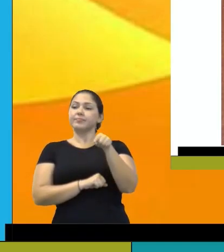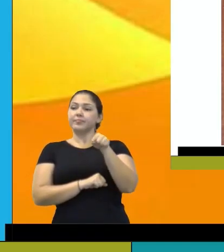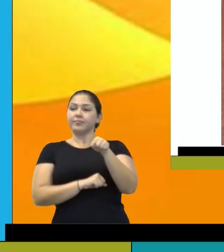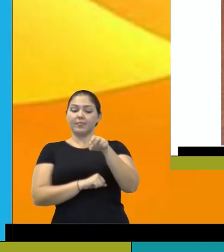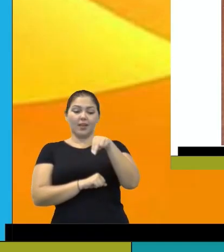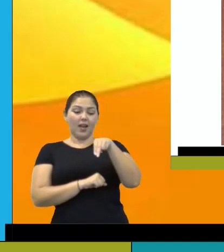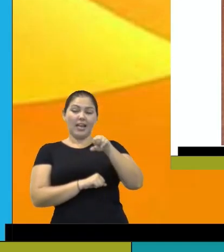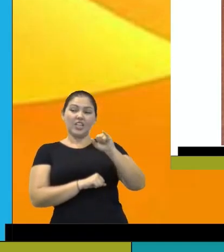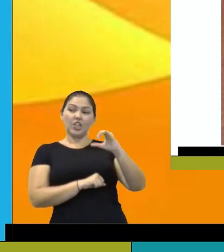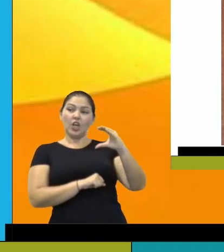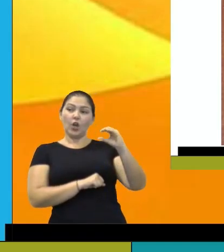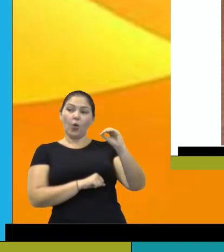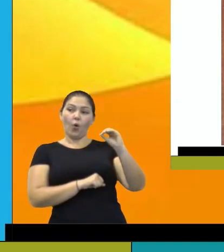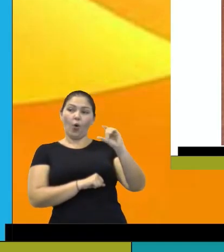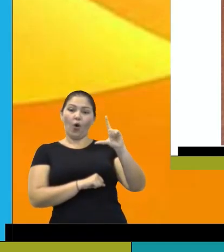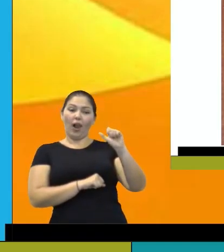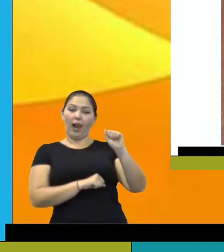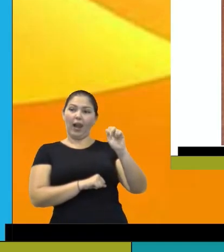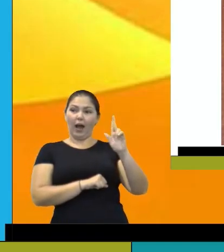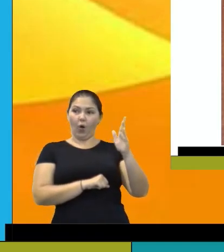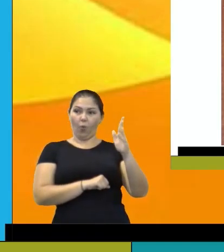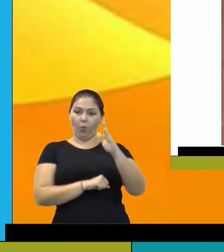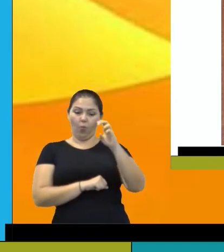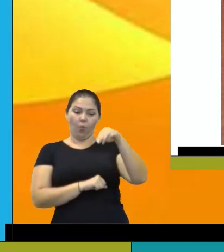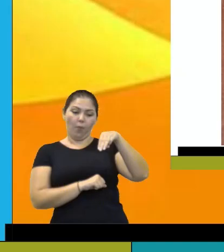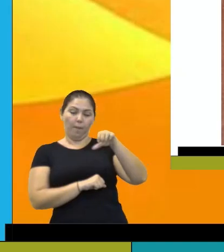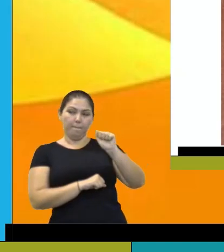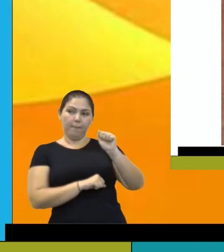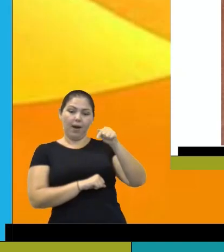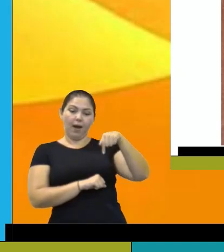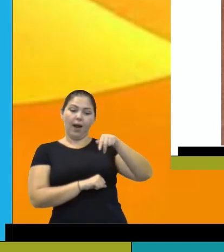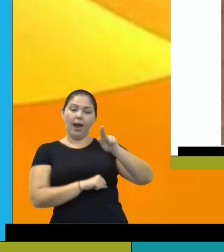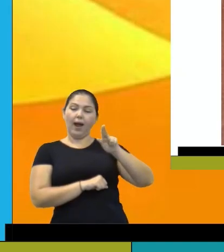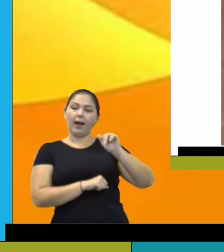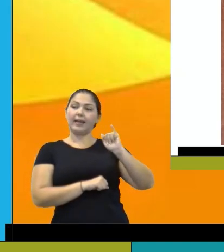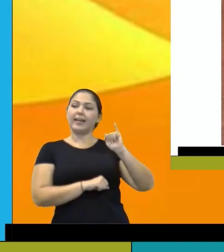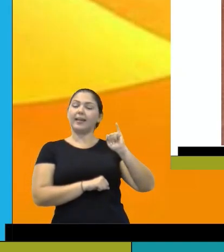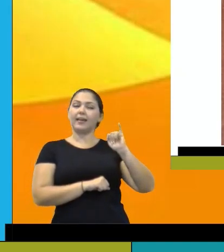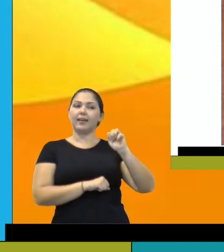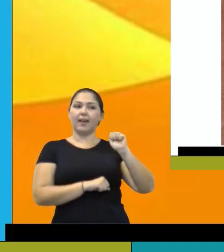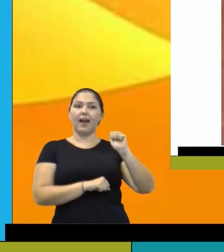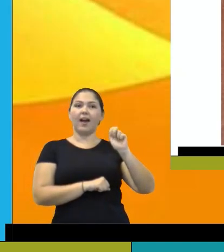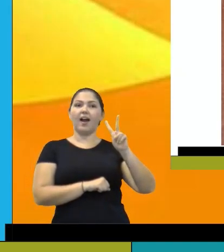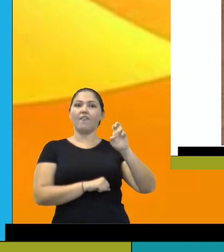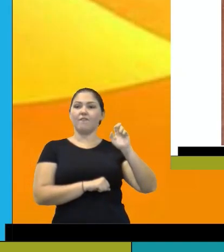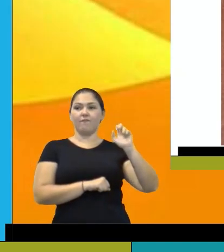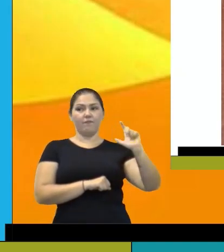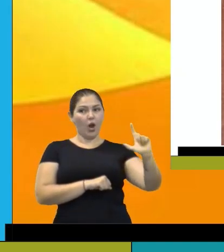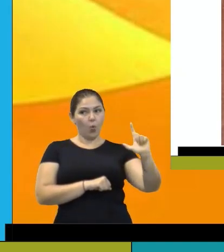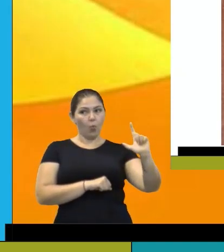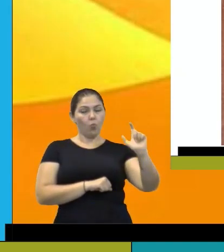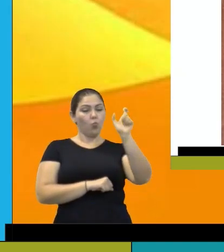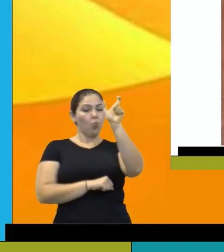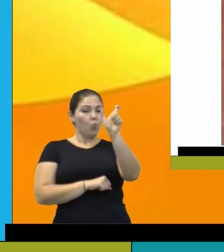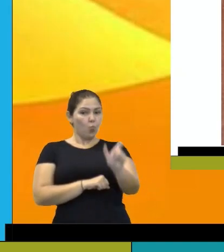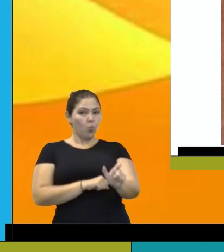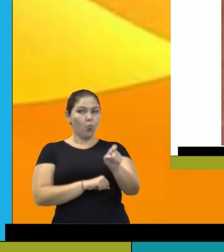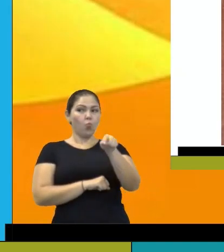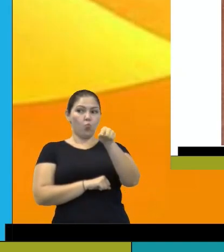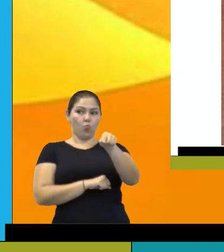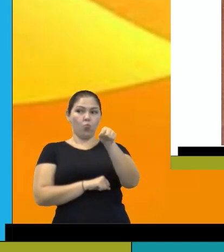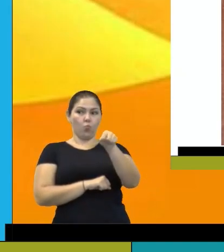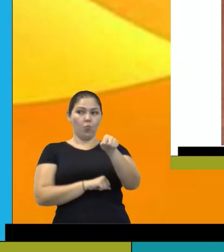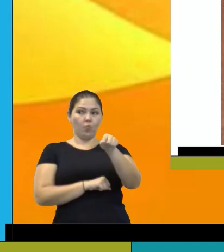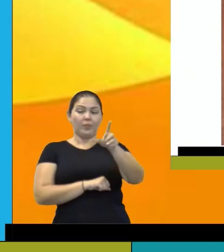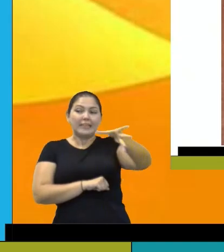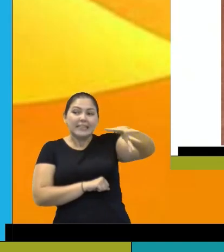Nicolau Maquiavel. Sempre que nós tratarmos de Maquiavel, eu peço, por favor, que vocês guardem na memória isso